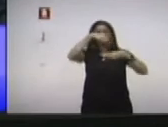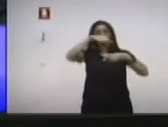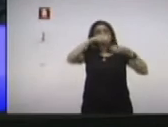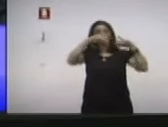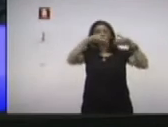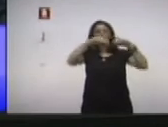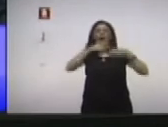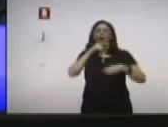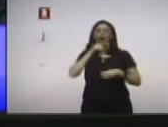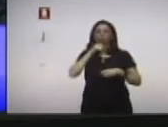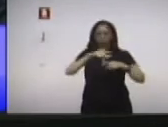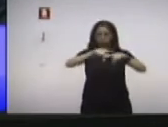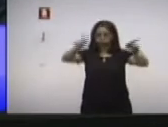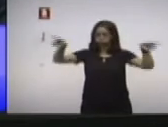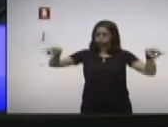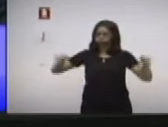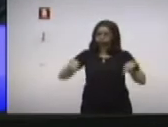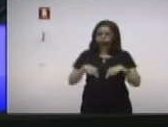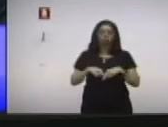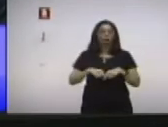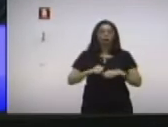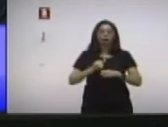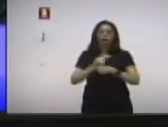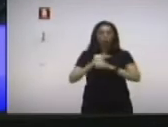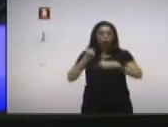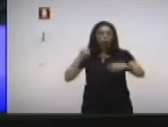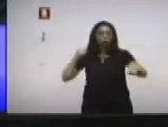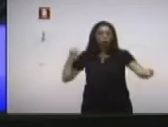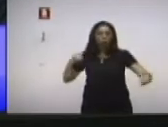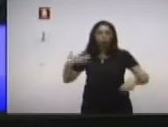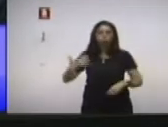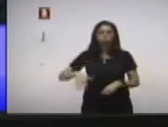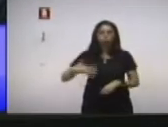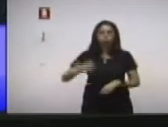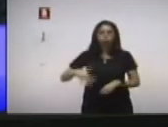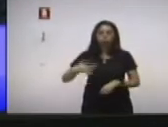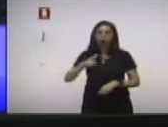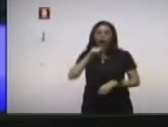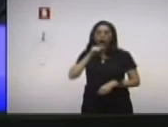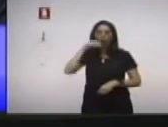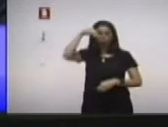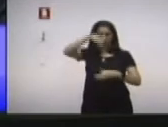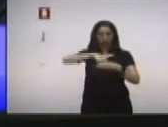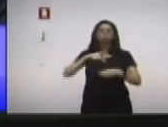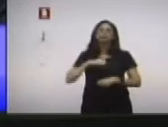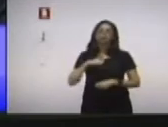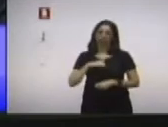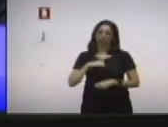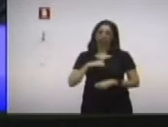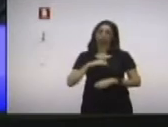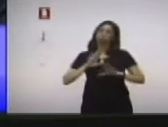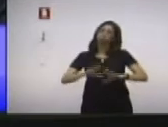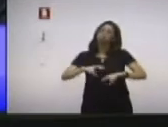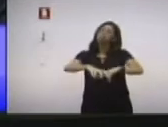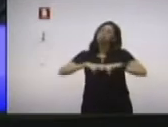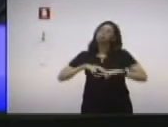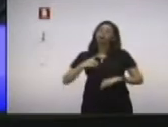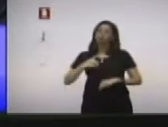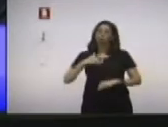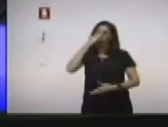estão lá ao lado deve ser reservatório de água para reservar água o nosso município vou dar um voto de confiança